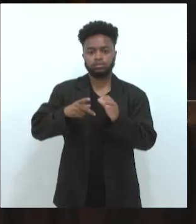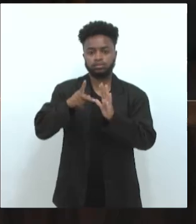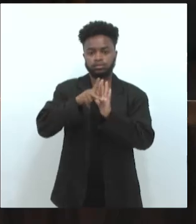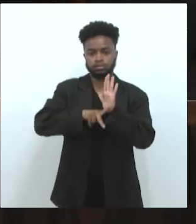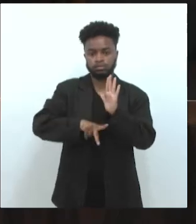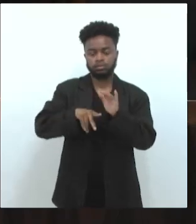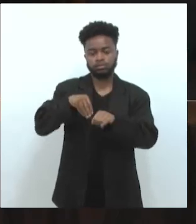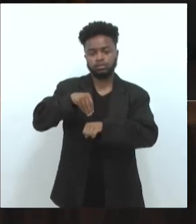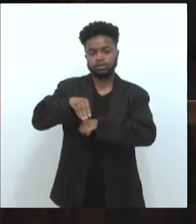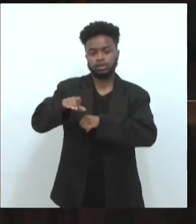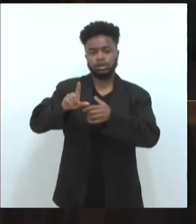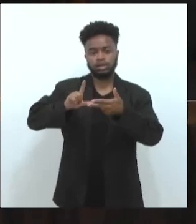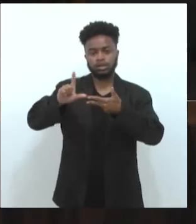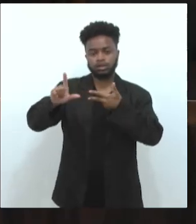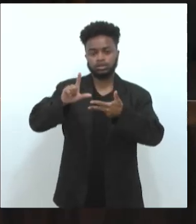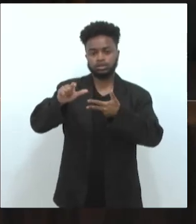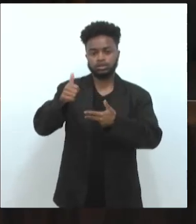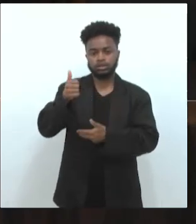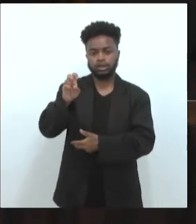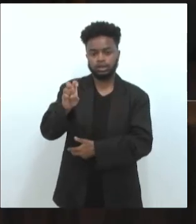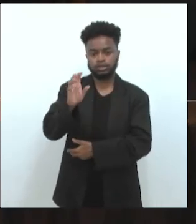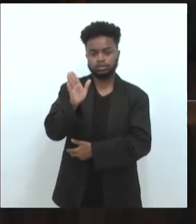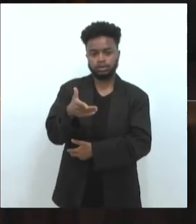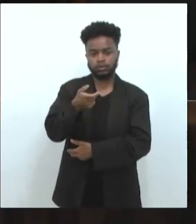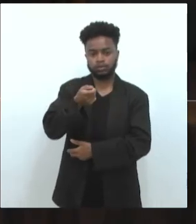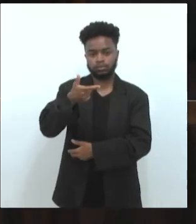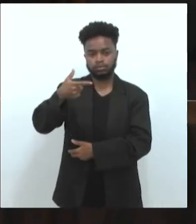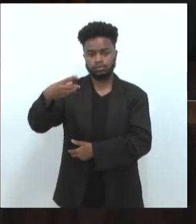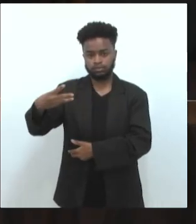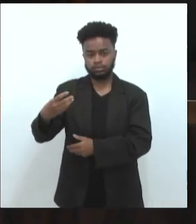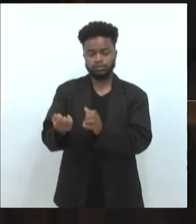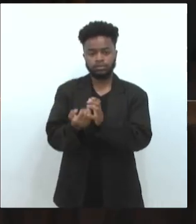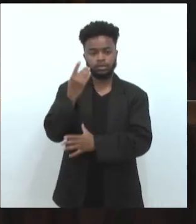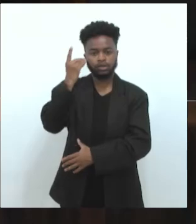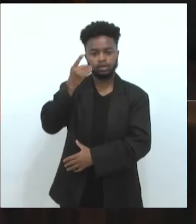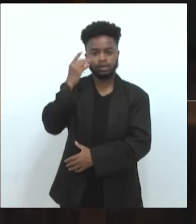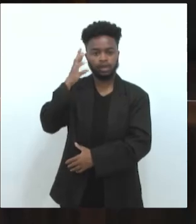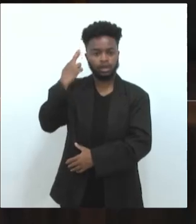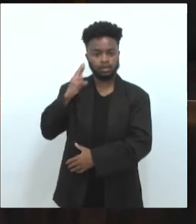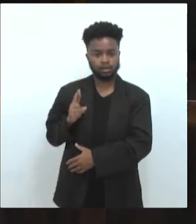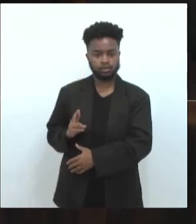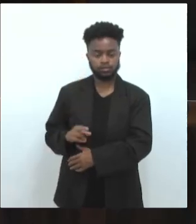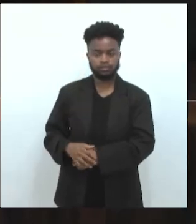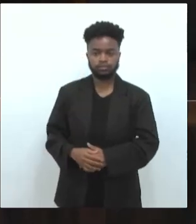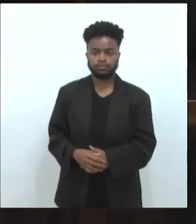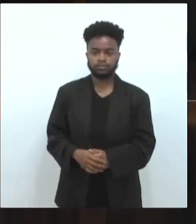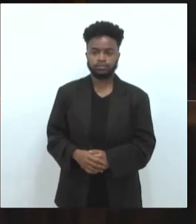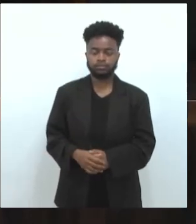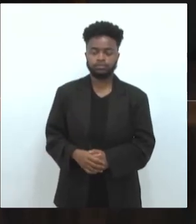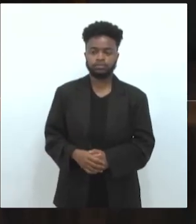de indicação legislativa número 15 de 23, de autoria da deputada Renata Souza.